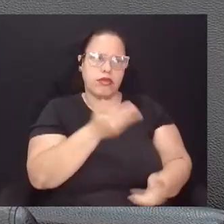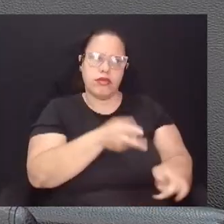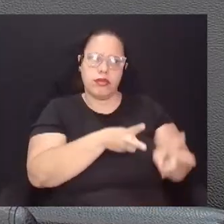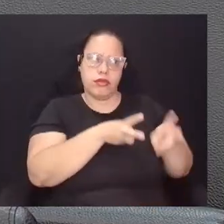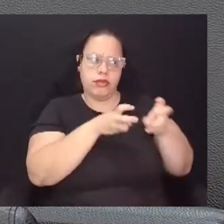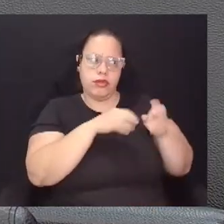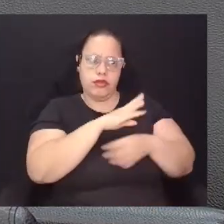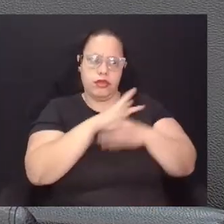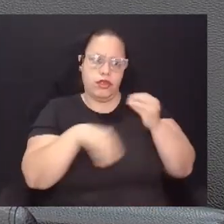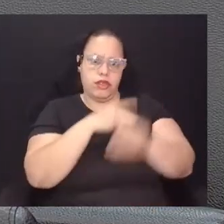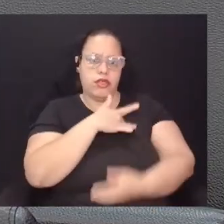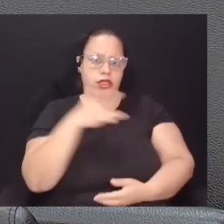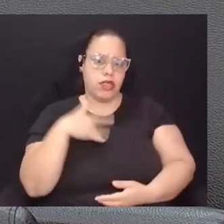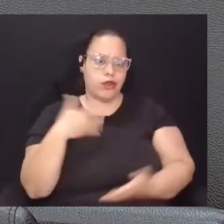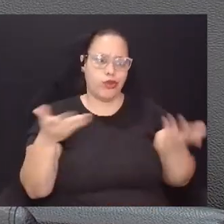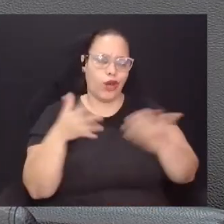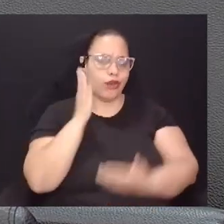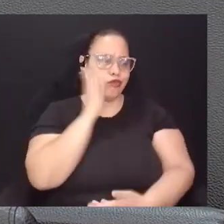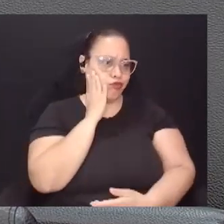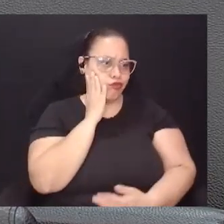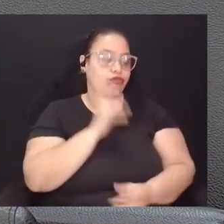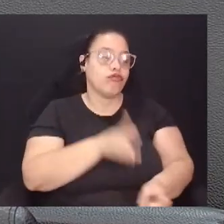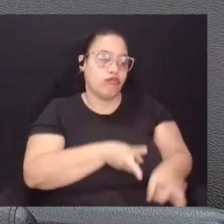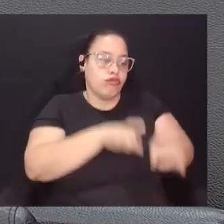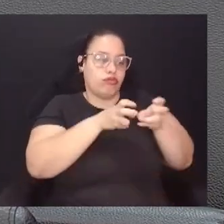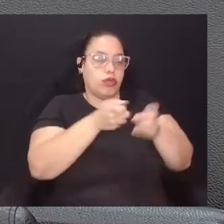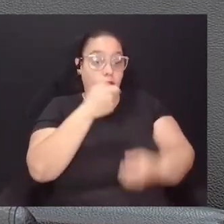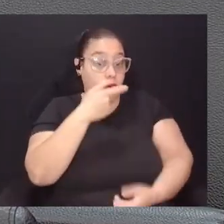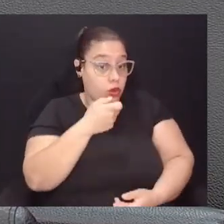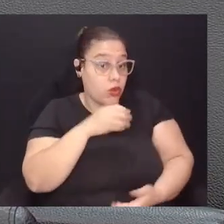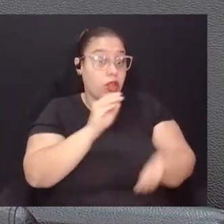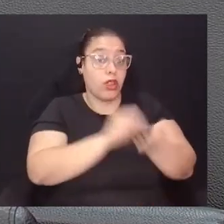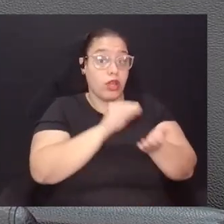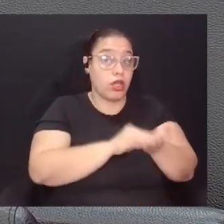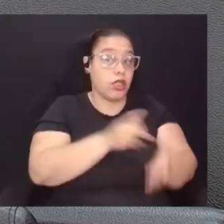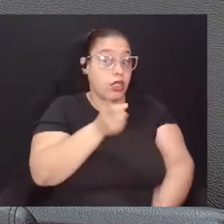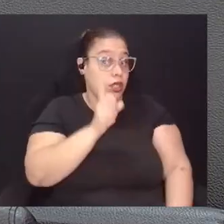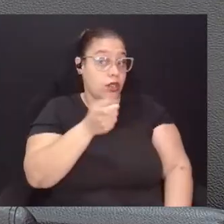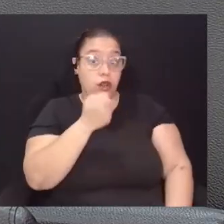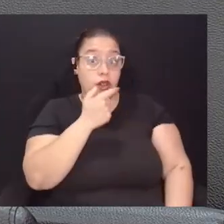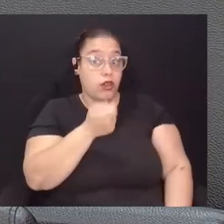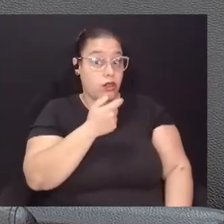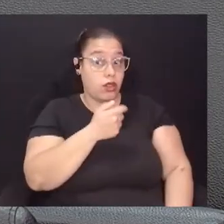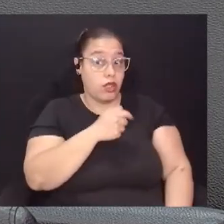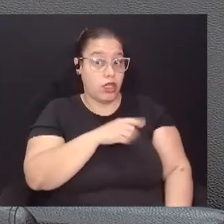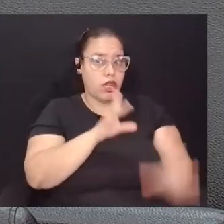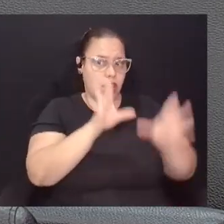consegue perceber o caos que está na saúde nesse momento. Então a gente percebe, e os medicamentos que são faltantes não são aqueles